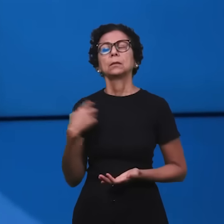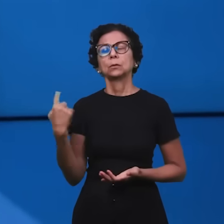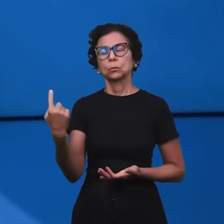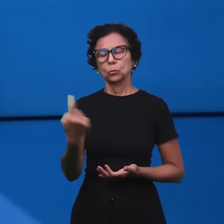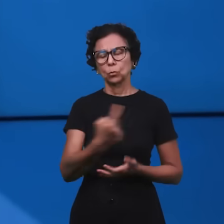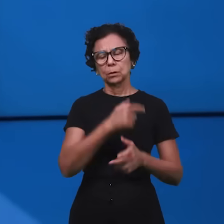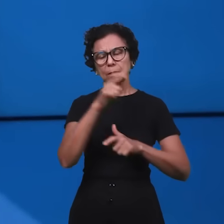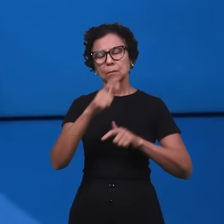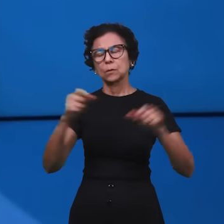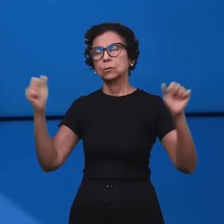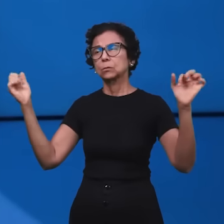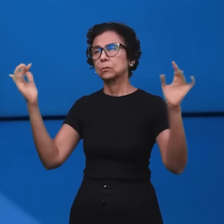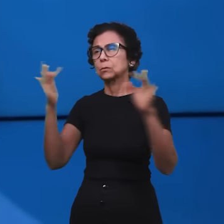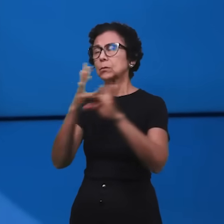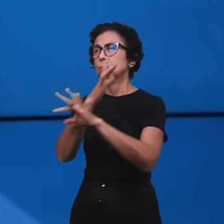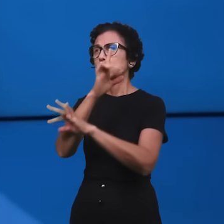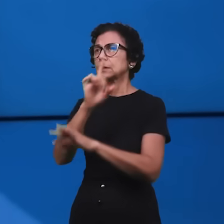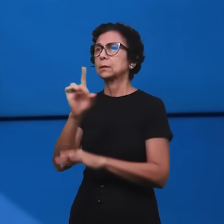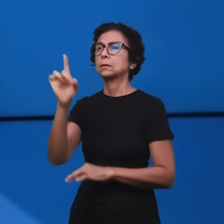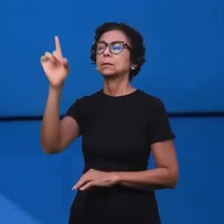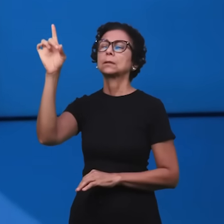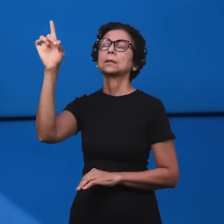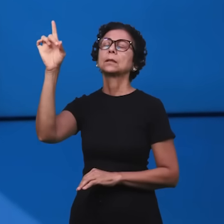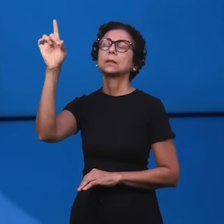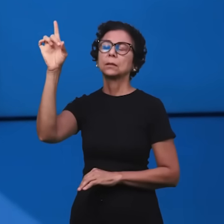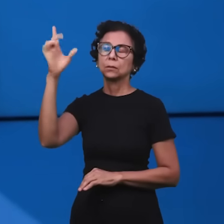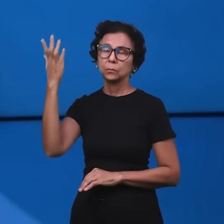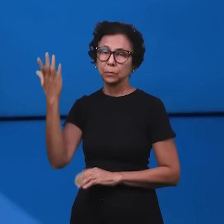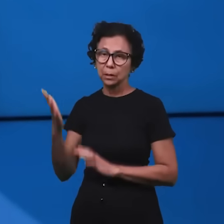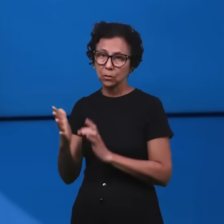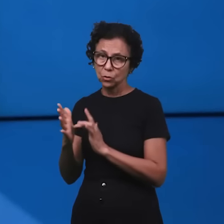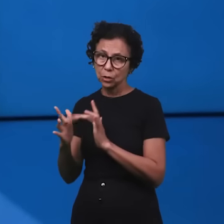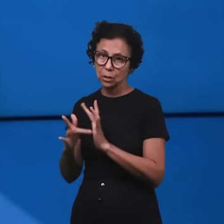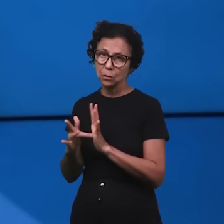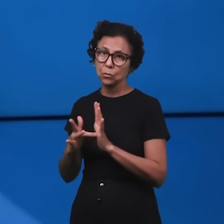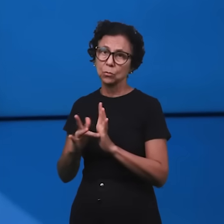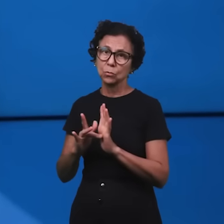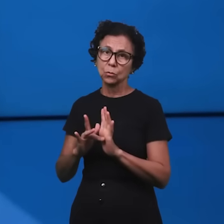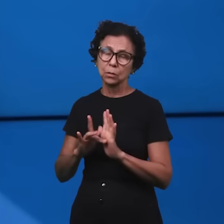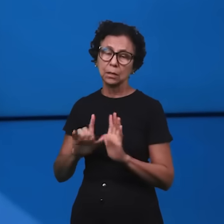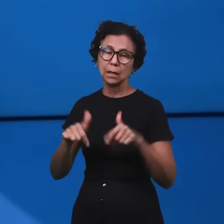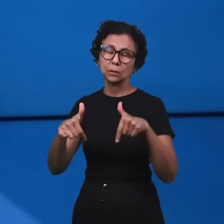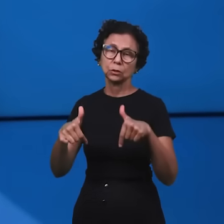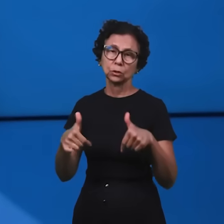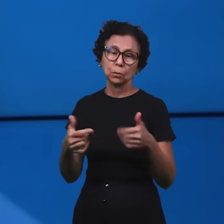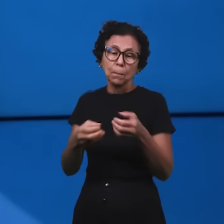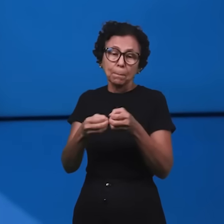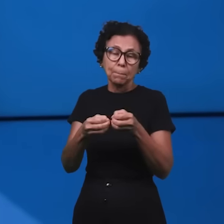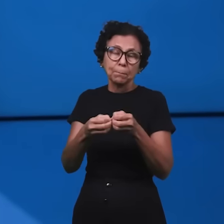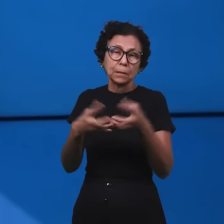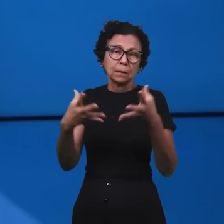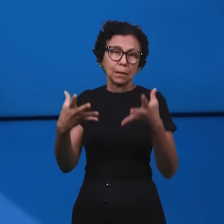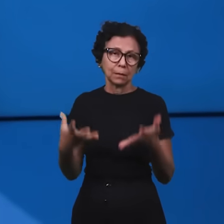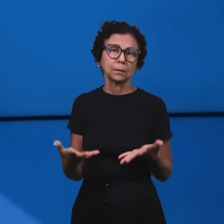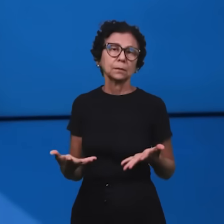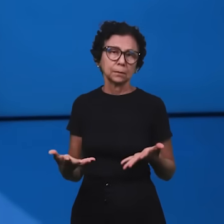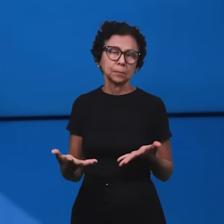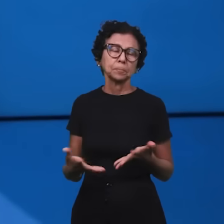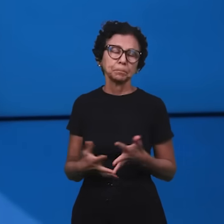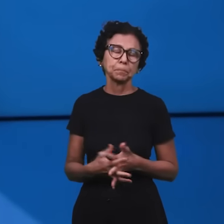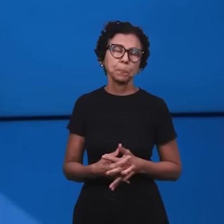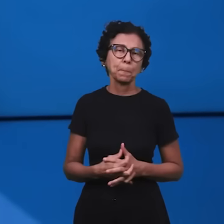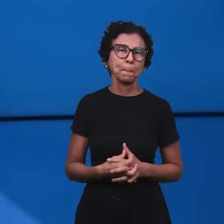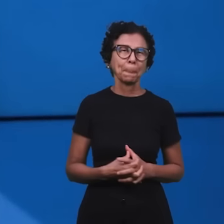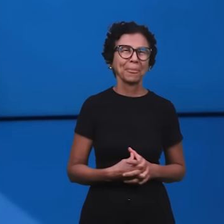né? Houve ali uma grande glorificação ao Senhor porque Jesus realizou ali um sinal maravilhoso naquele dia,